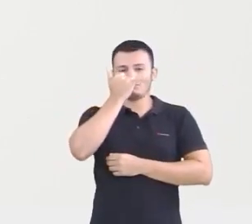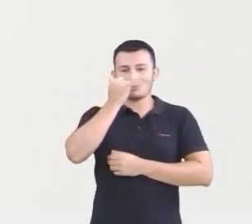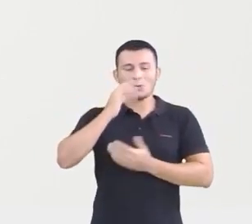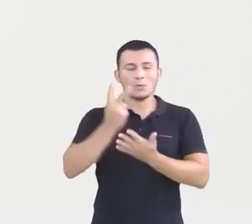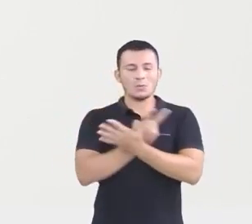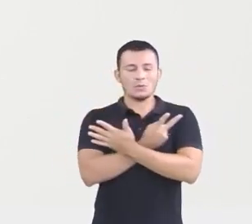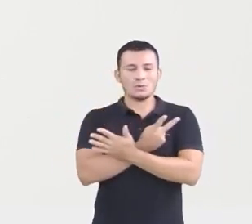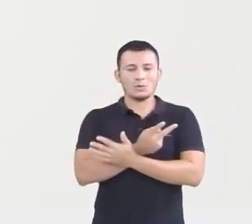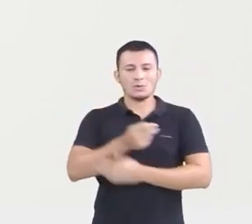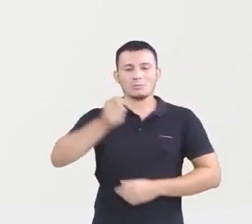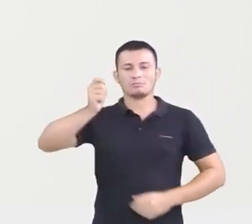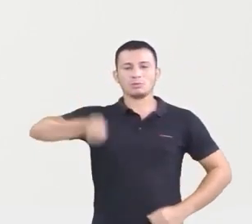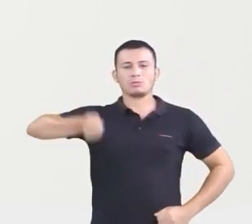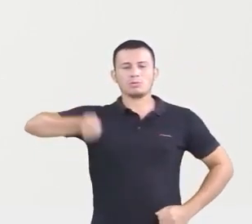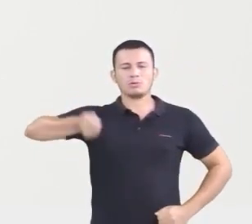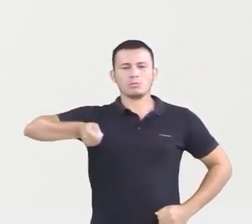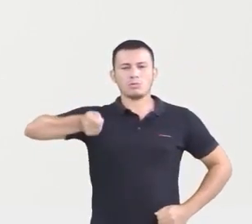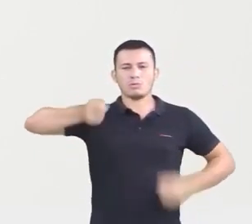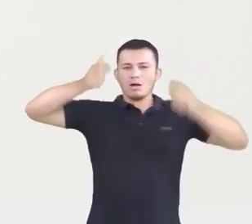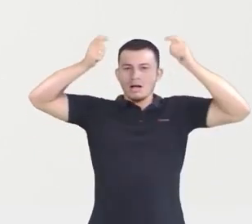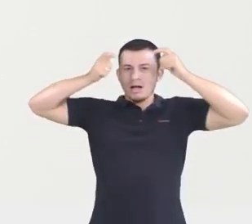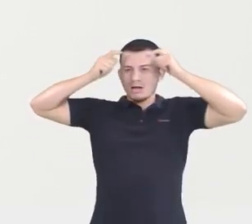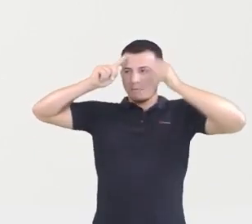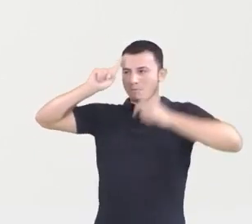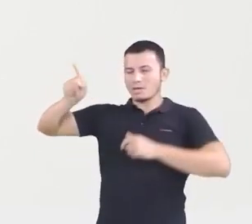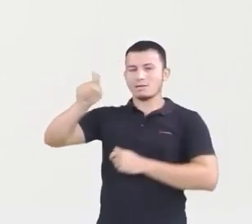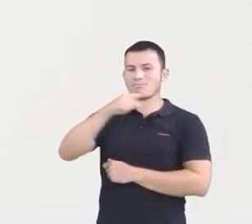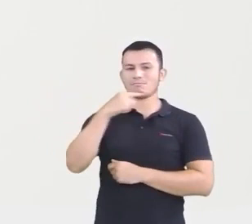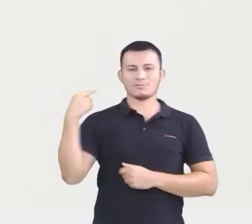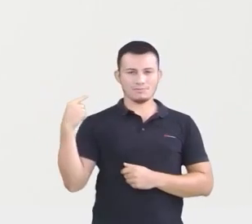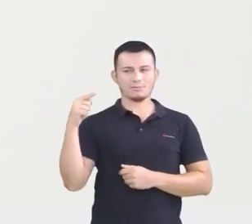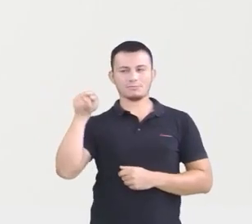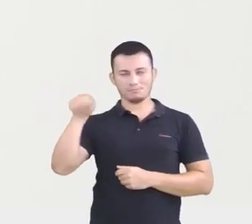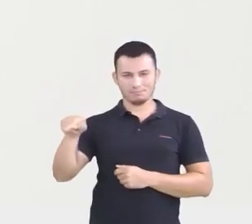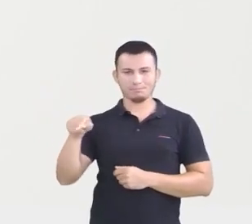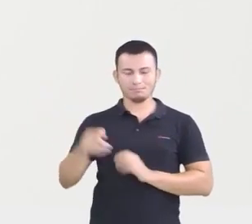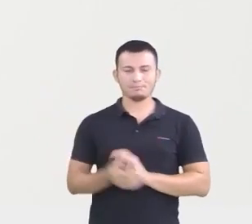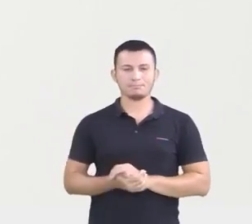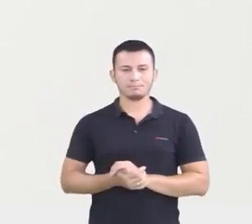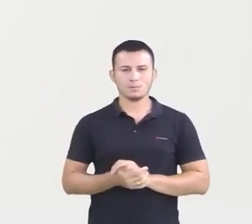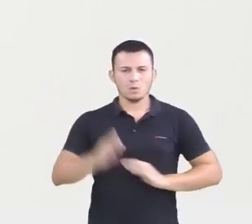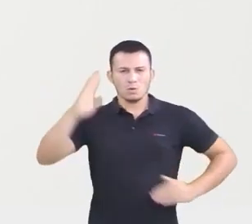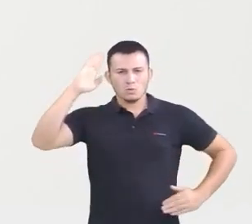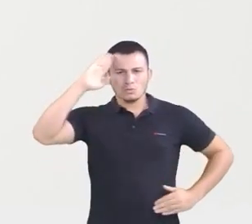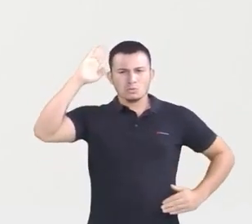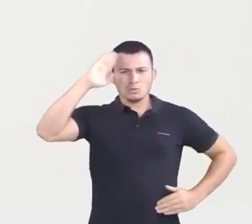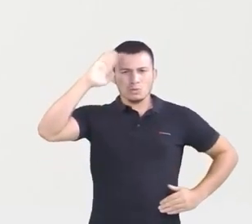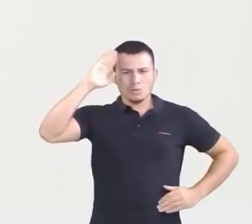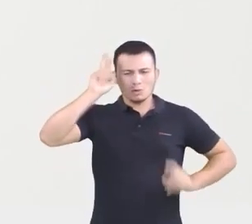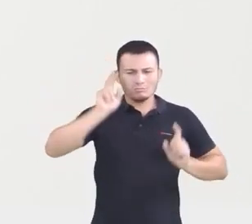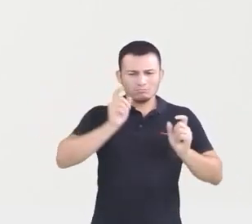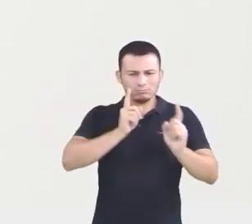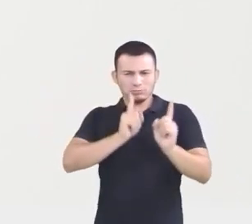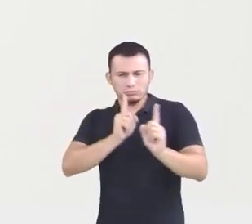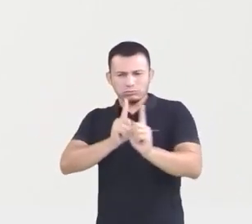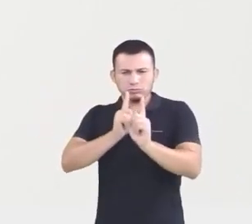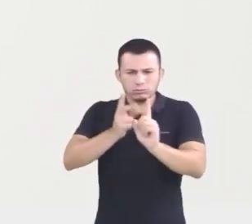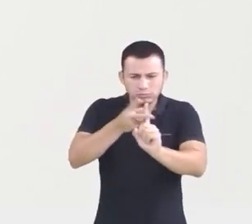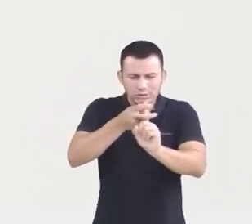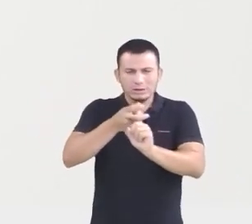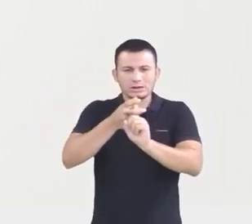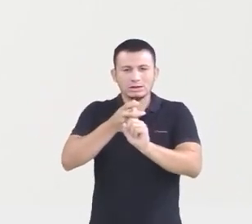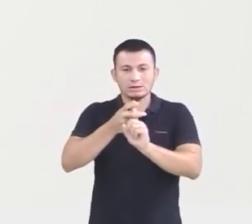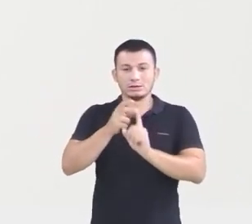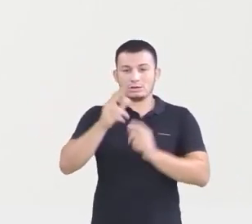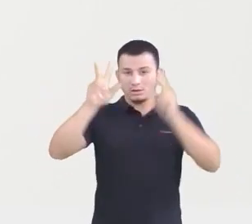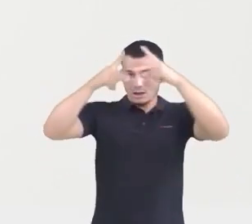condenada à morte pela Rainha de Copas. Ao ser atacada pelos soldados da rainha, Alice acorda,